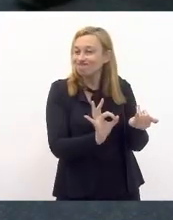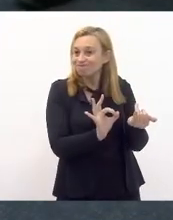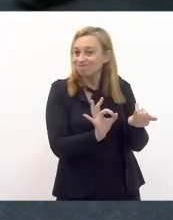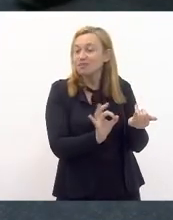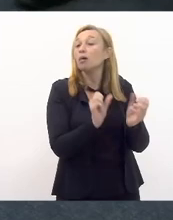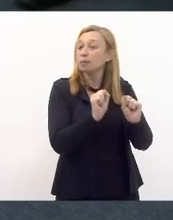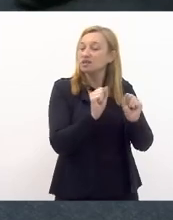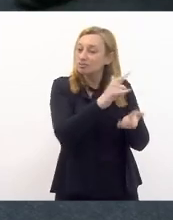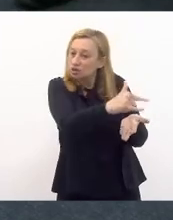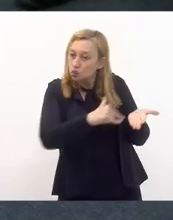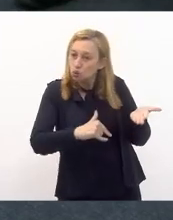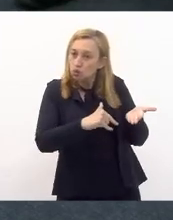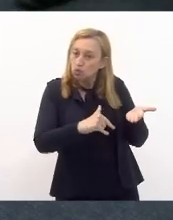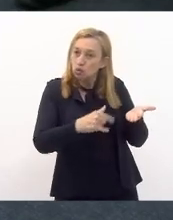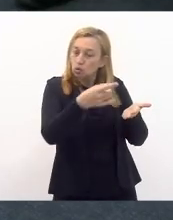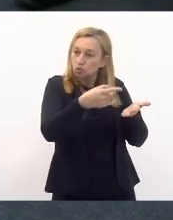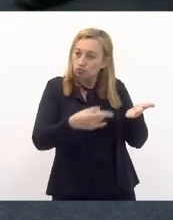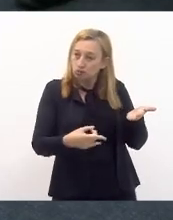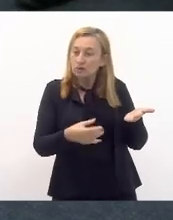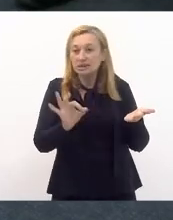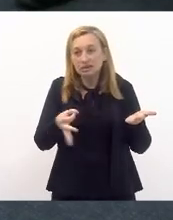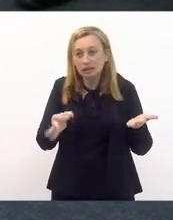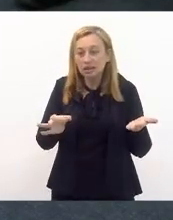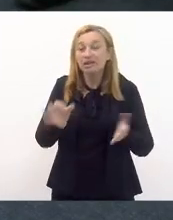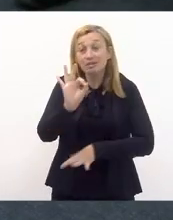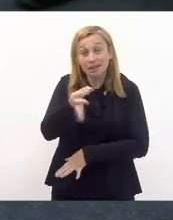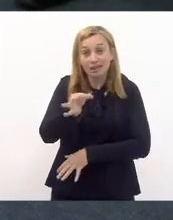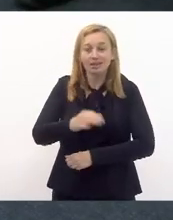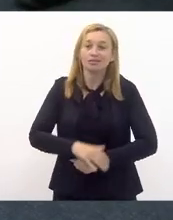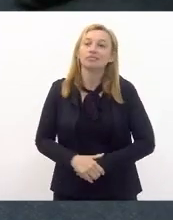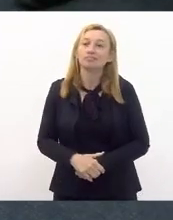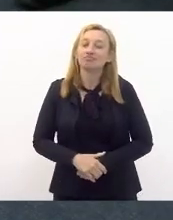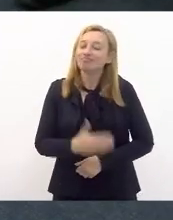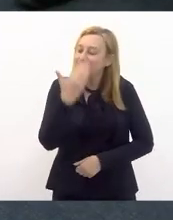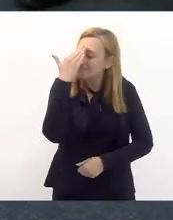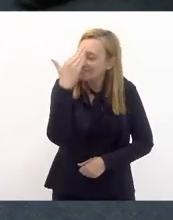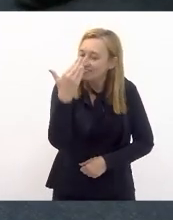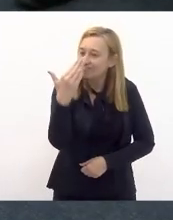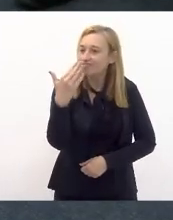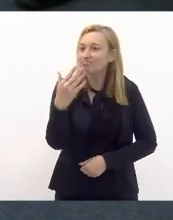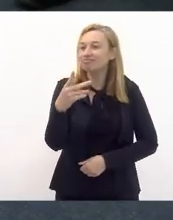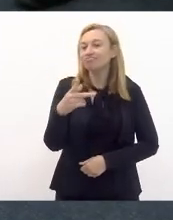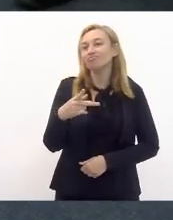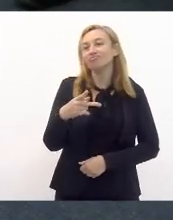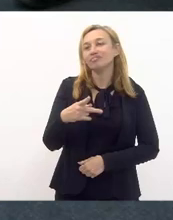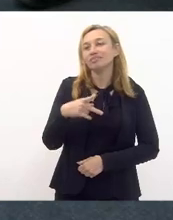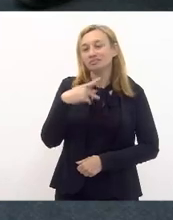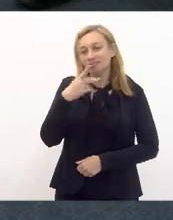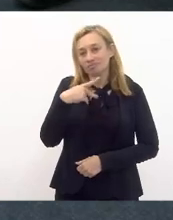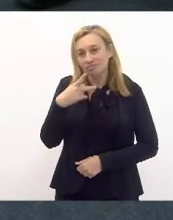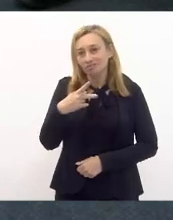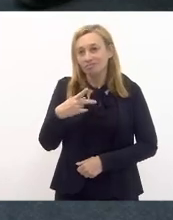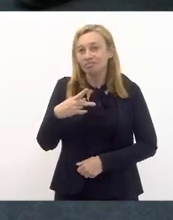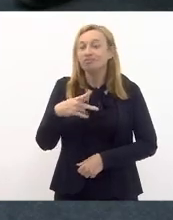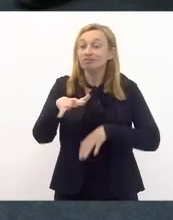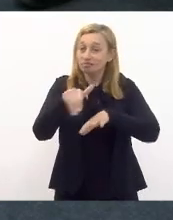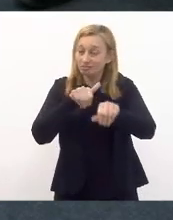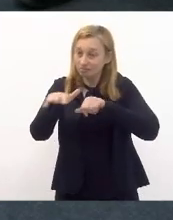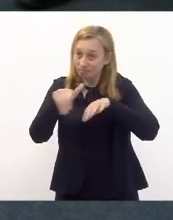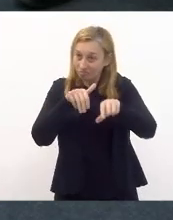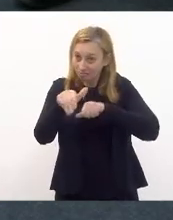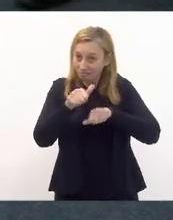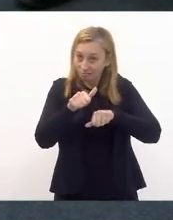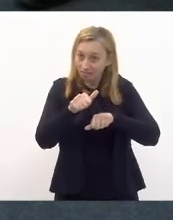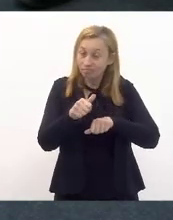ter isso documentário de forma pública e com certeza eu agradeço a intervenção de vossa excelência mas a convocação